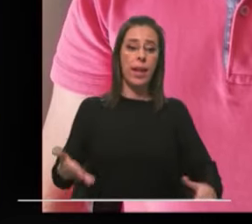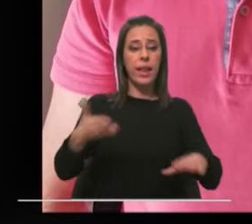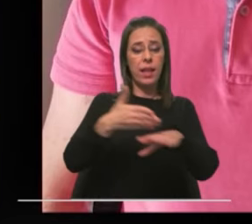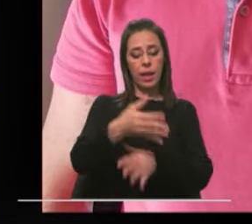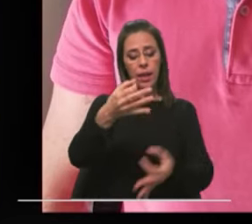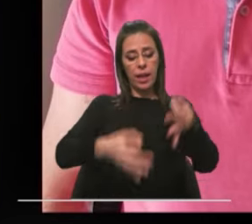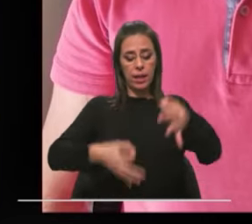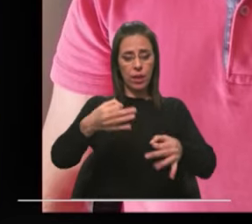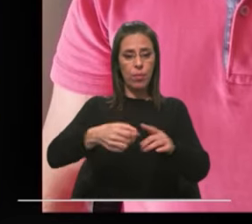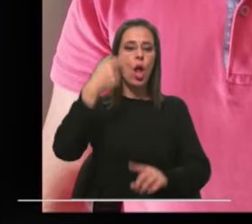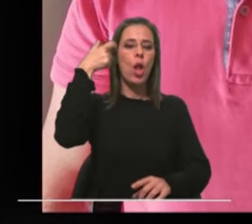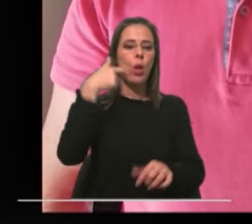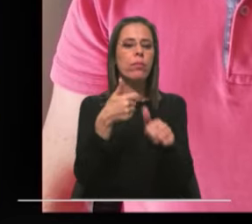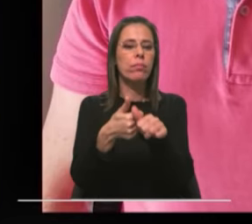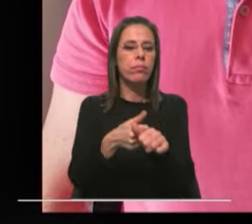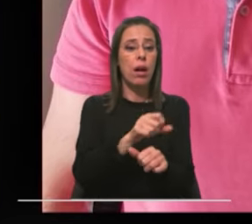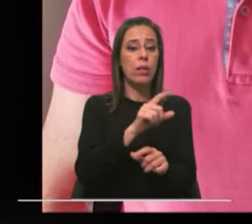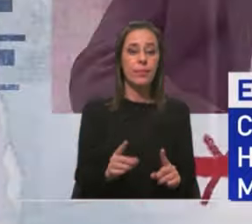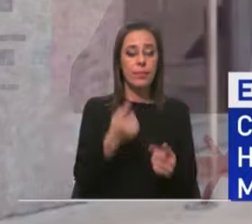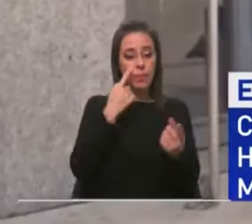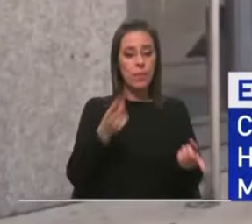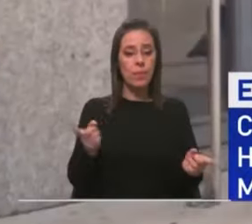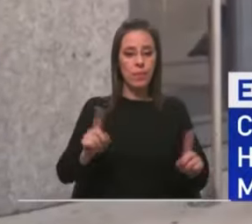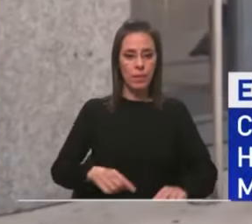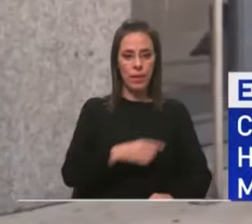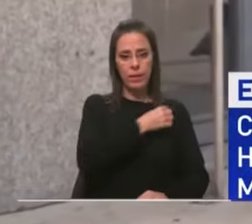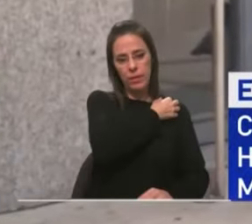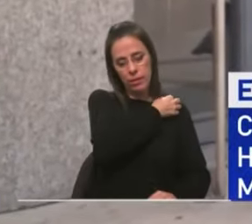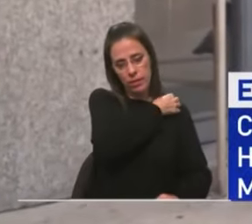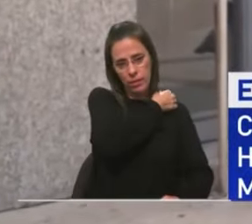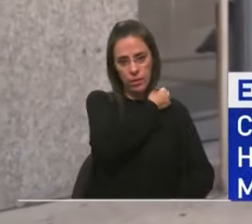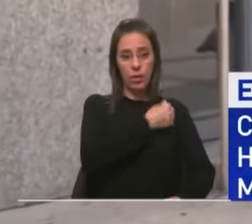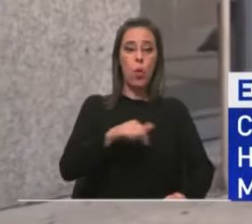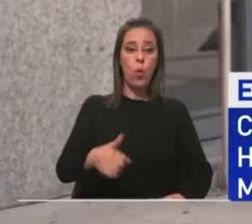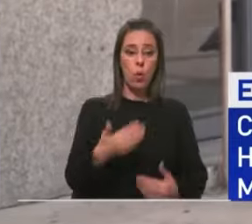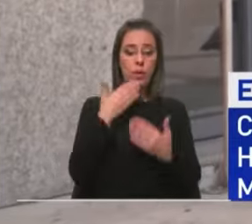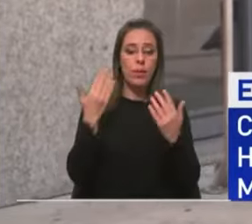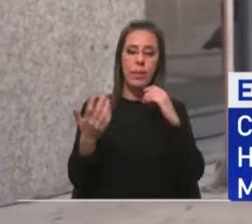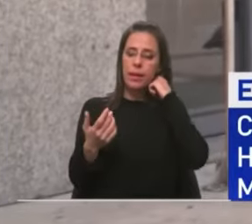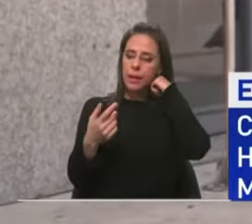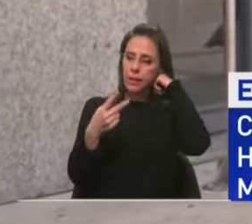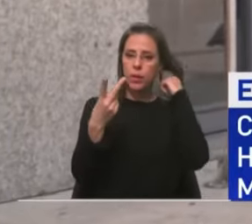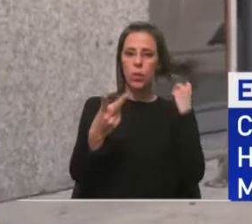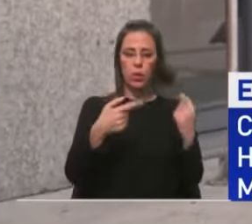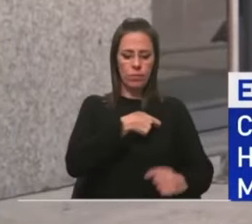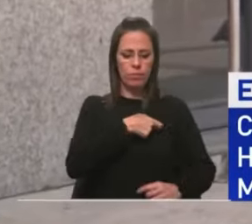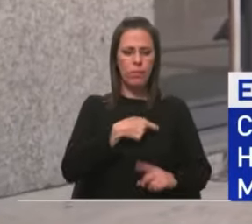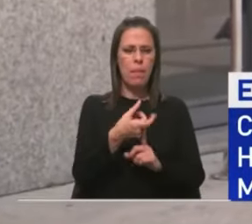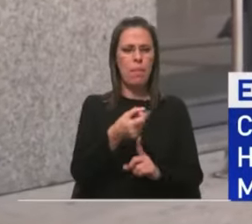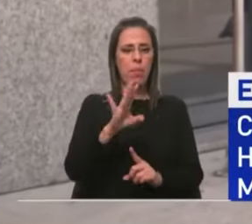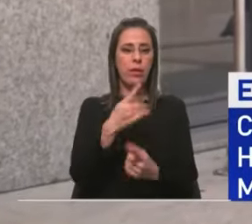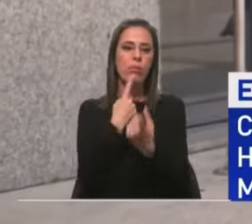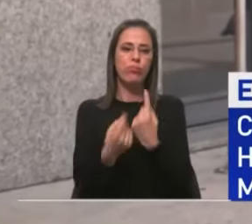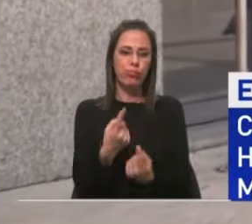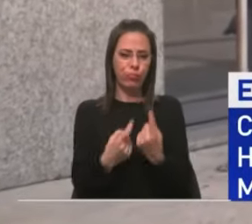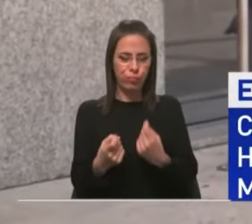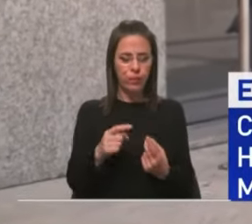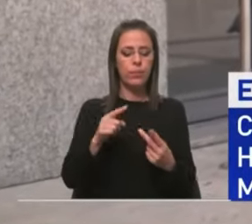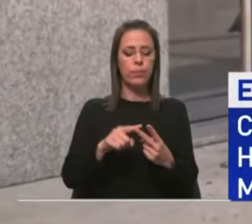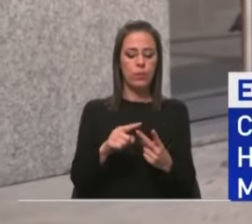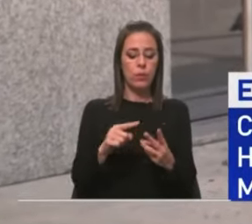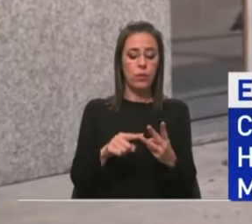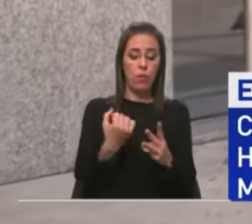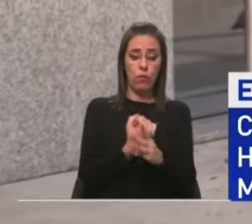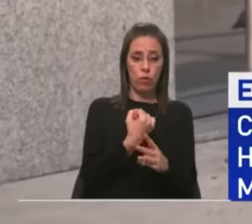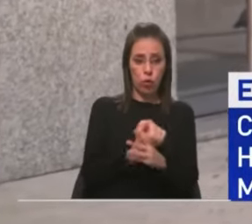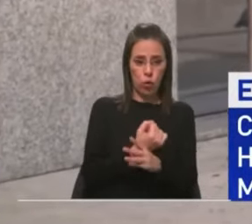Loures, acompanha a segunda sessão deste julgamento. Como disse, esta manhã foram ouvidas então duas inspectoras da Polícia Judiciária, um